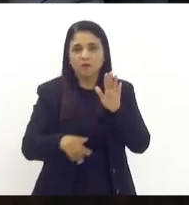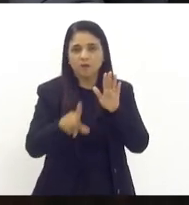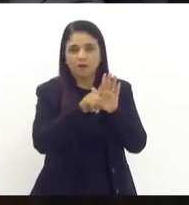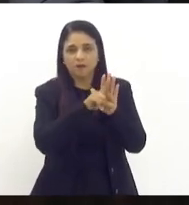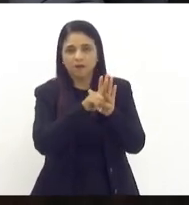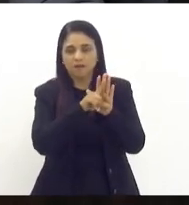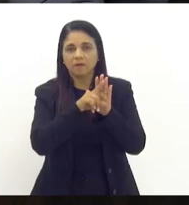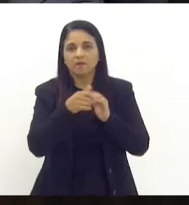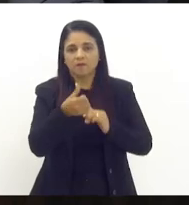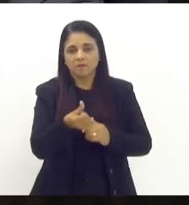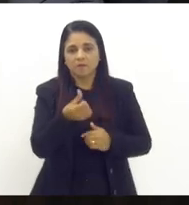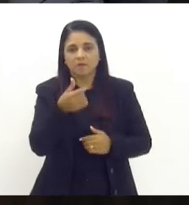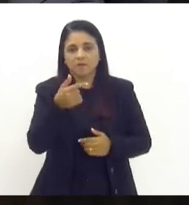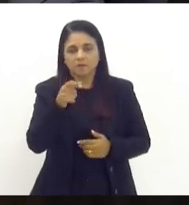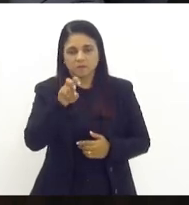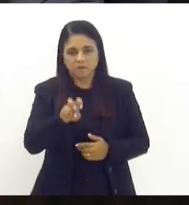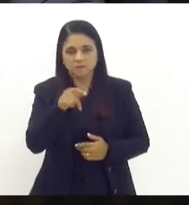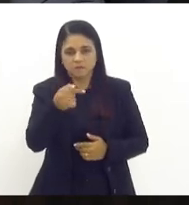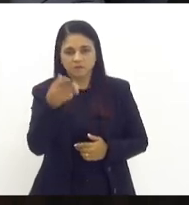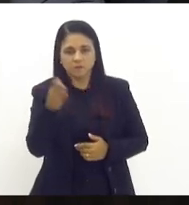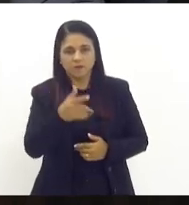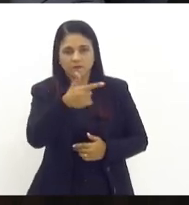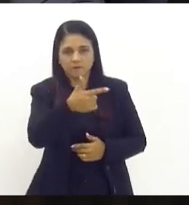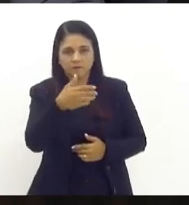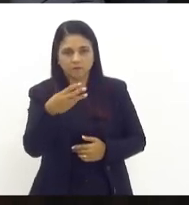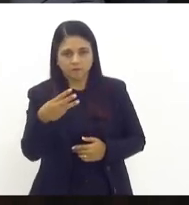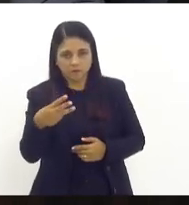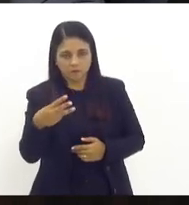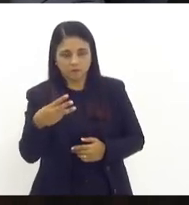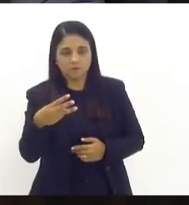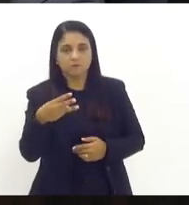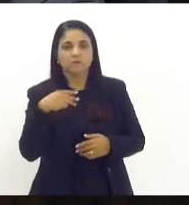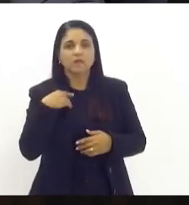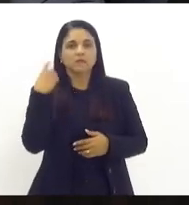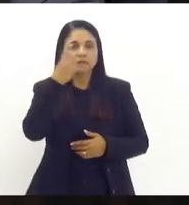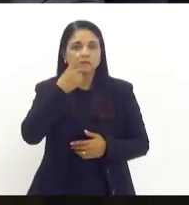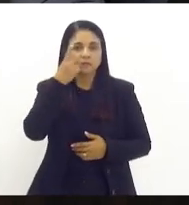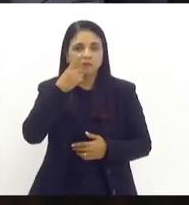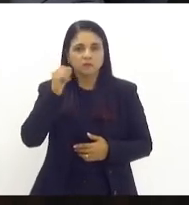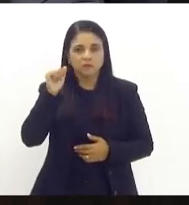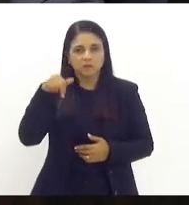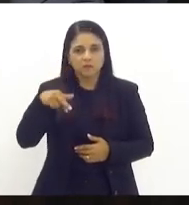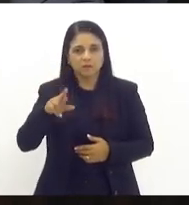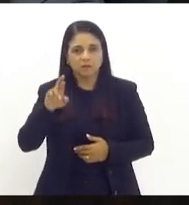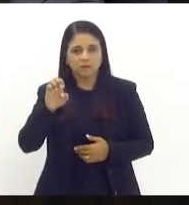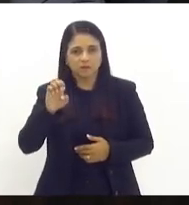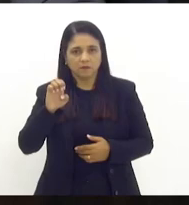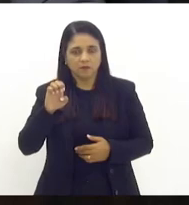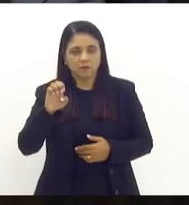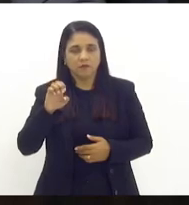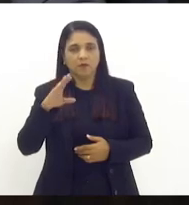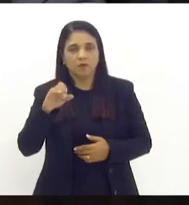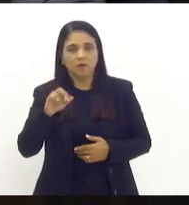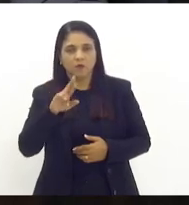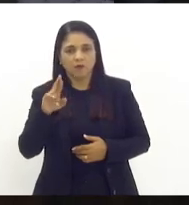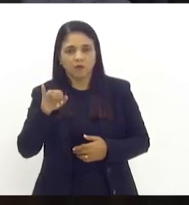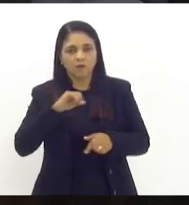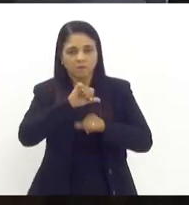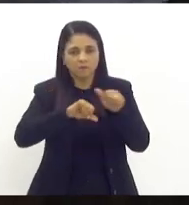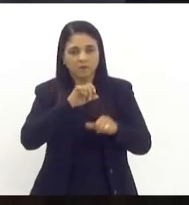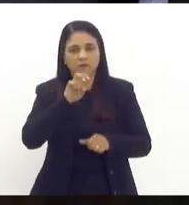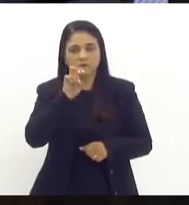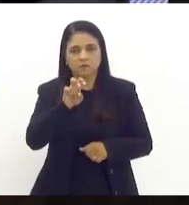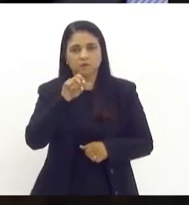de 657 barra 2023 de autoria do deputado André Correia que altera a lei